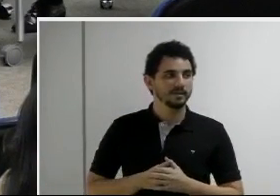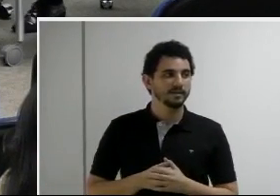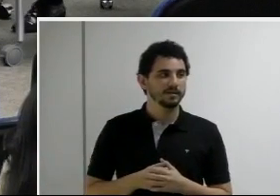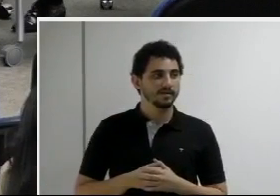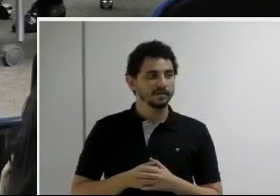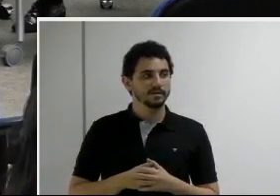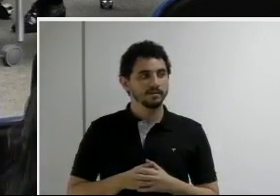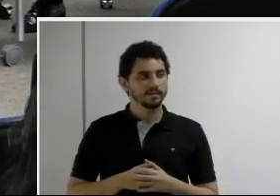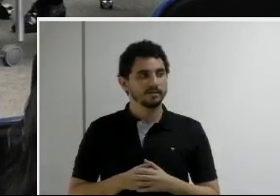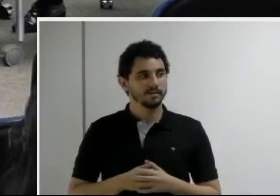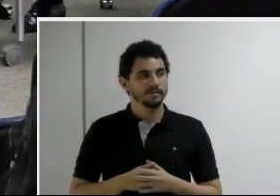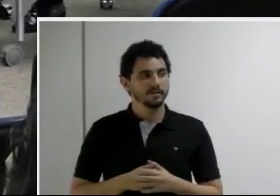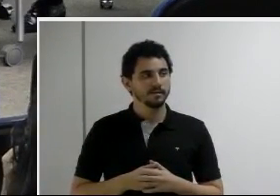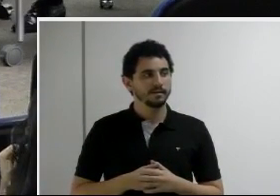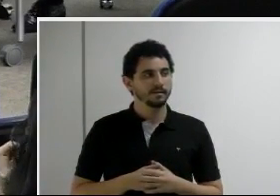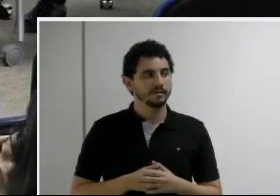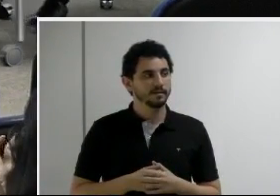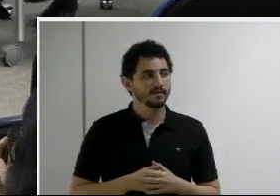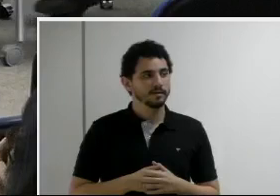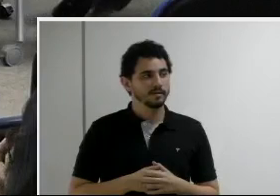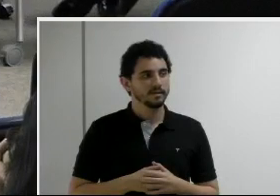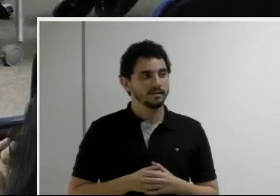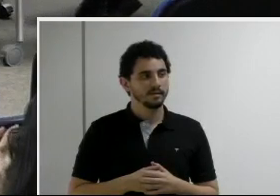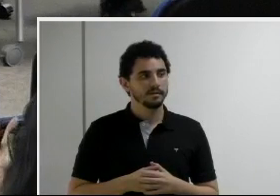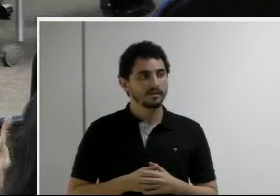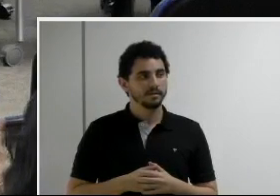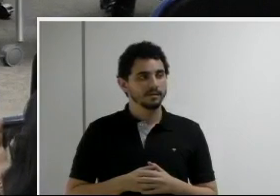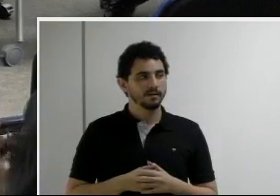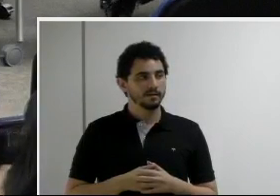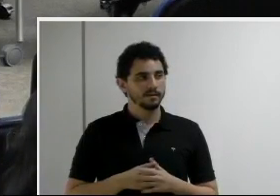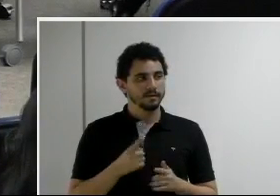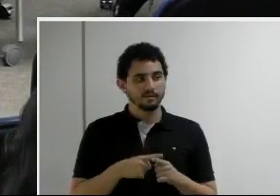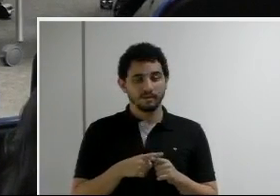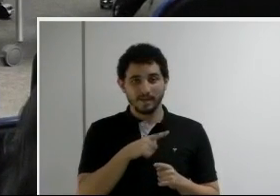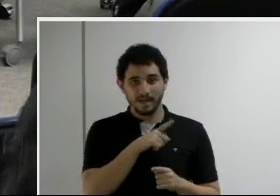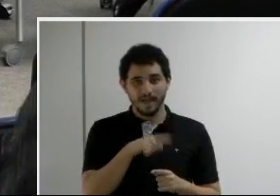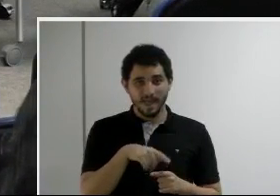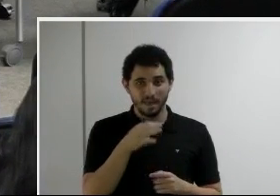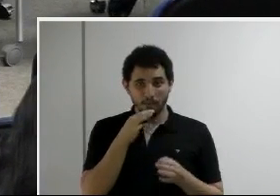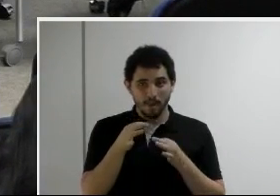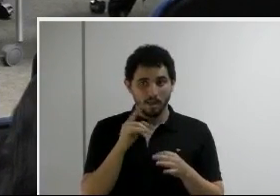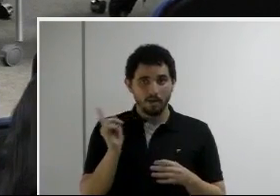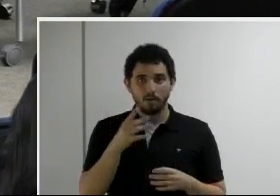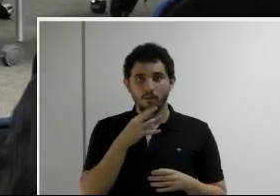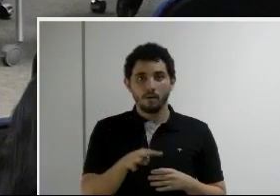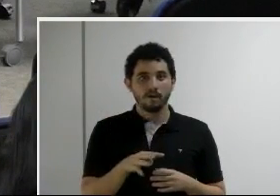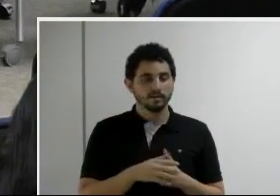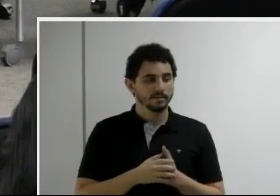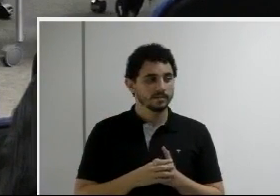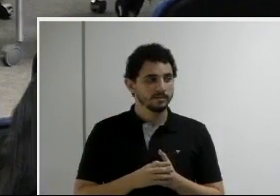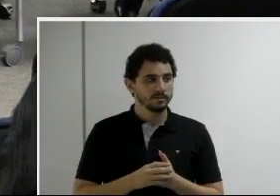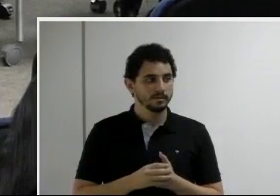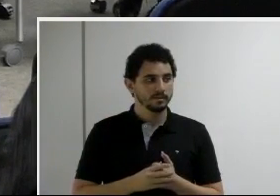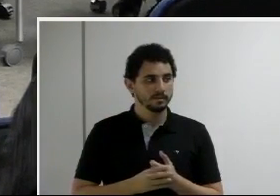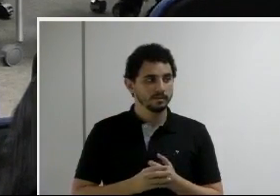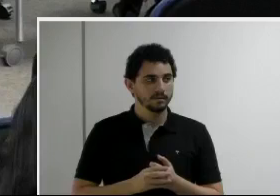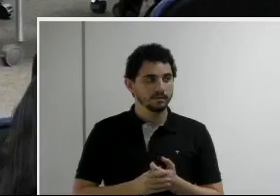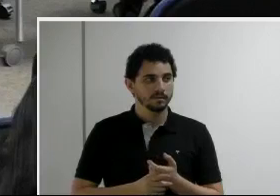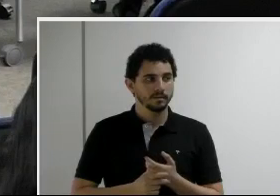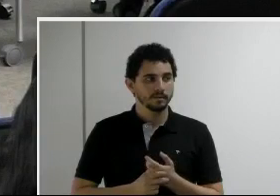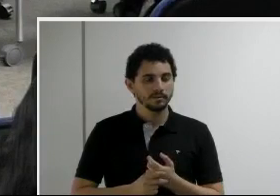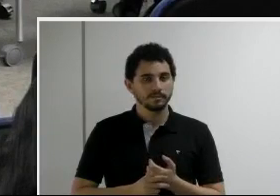tem o mínimo, entendeu? Desculpa, é porque você é o formador de opinião e tem gente que não conhece isso, que vale é gritar fogo no teatro, como